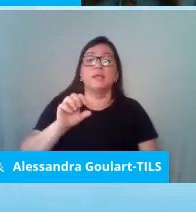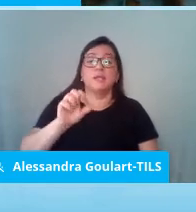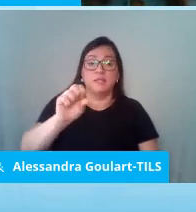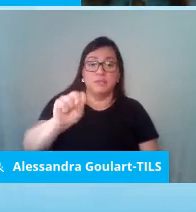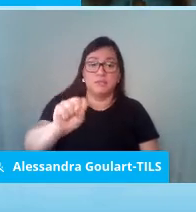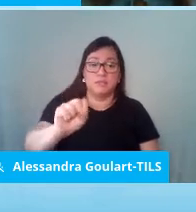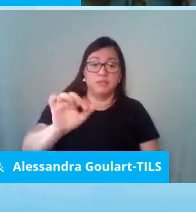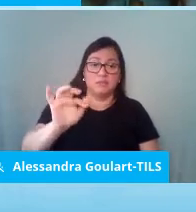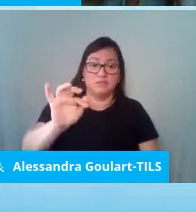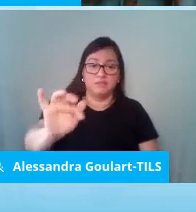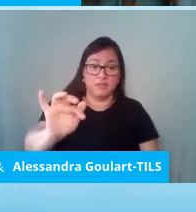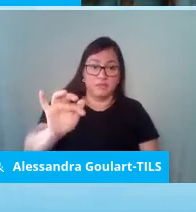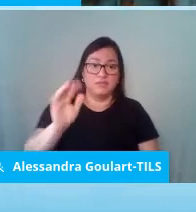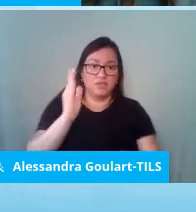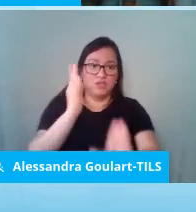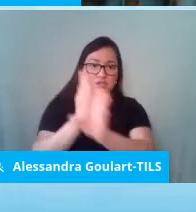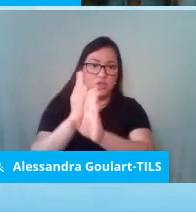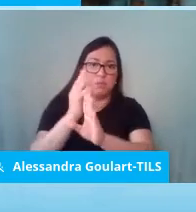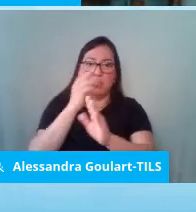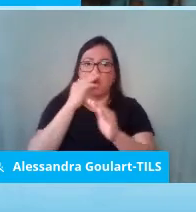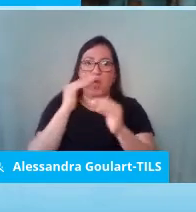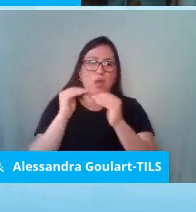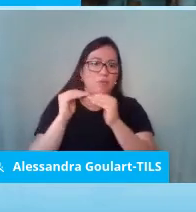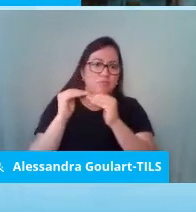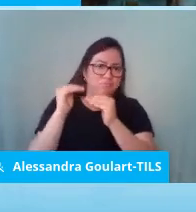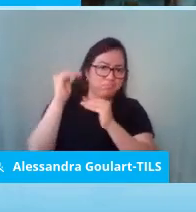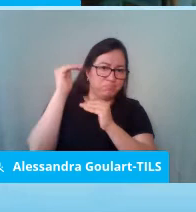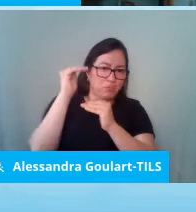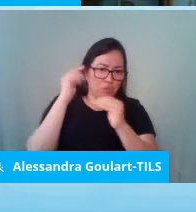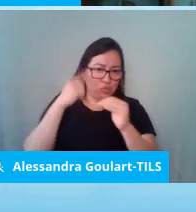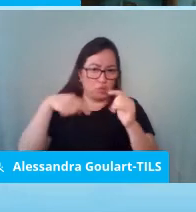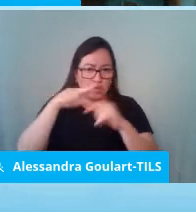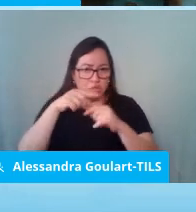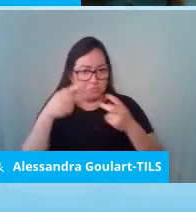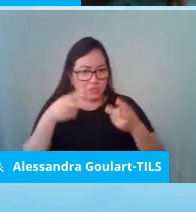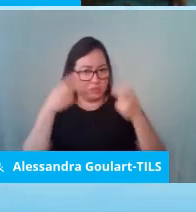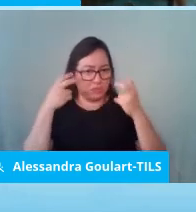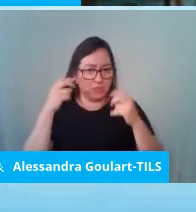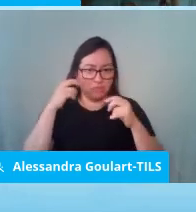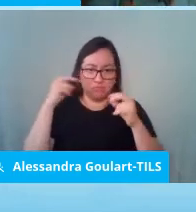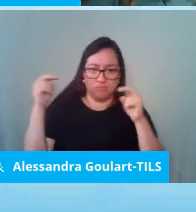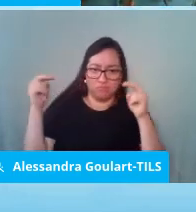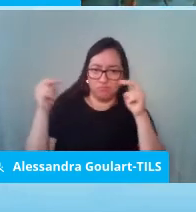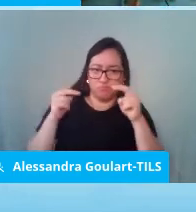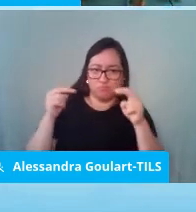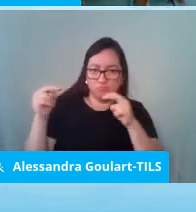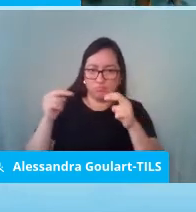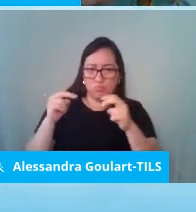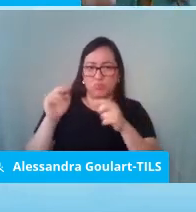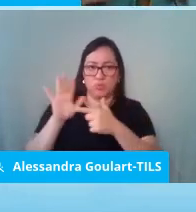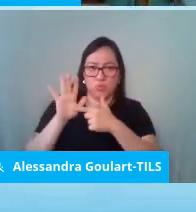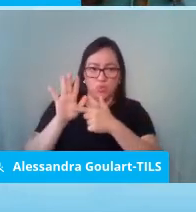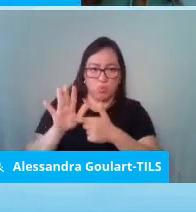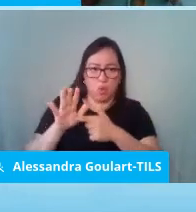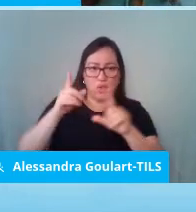a pontinha lá do iceberg, né? É o que a gente vê e é o que a gente se preocupa, porque é um indicador de saúde que a